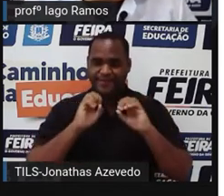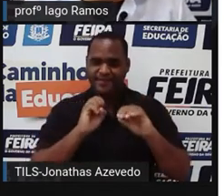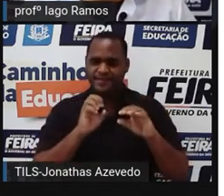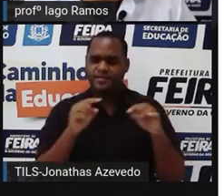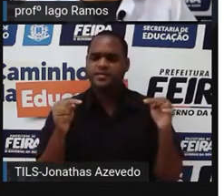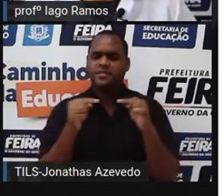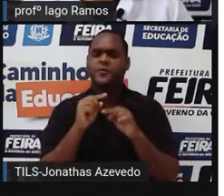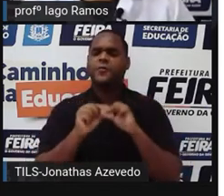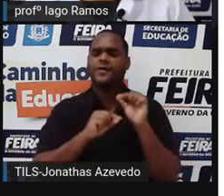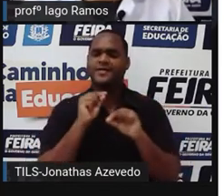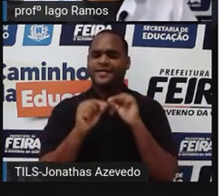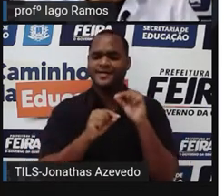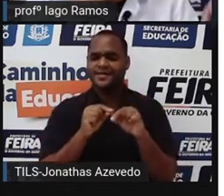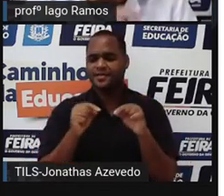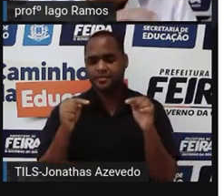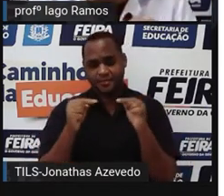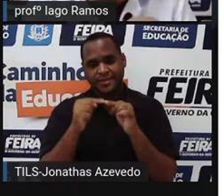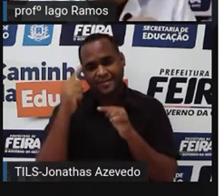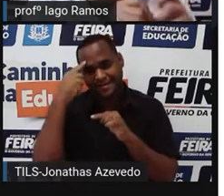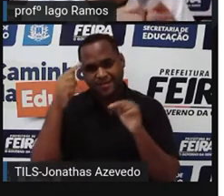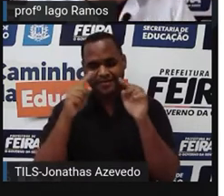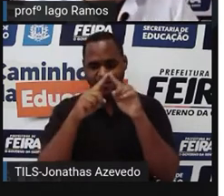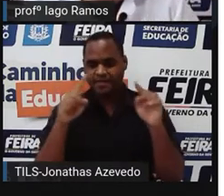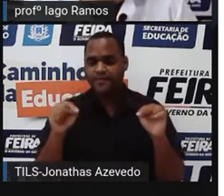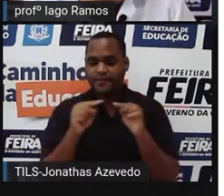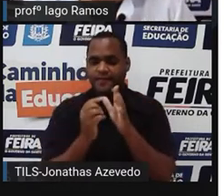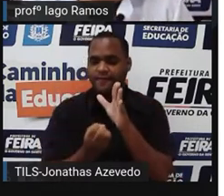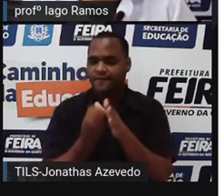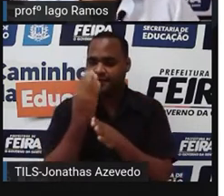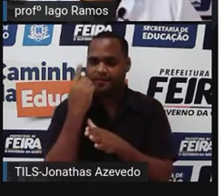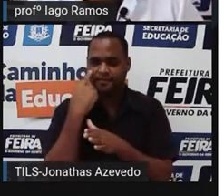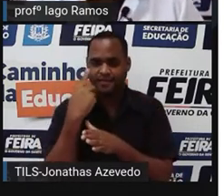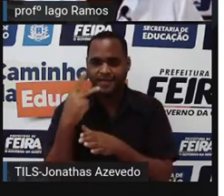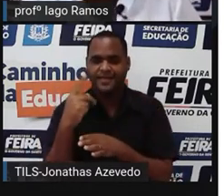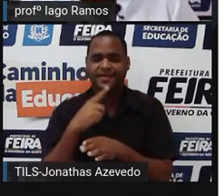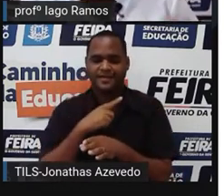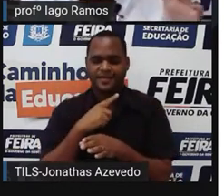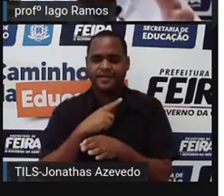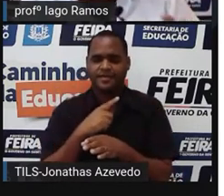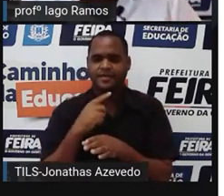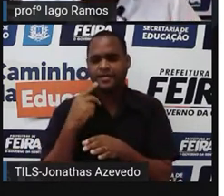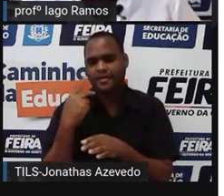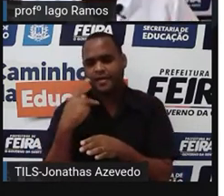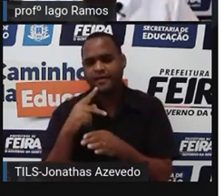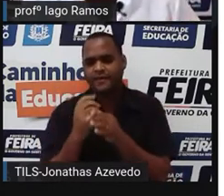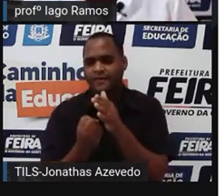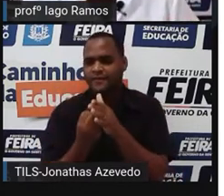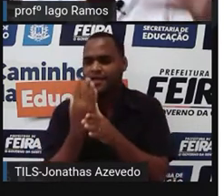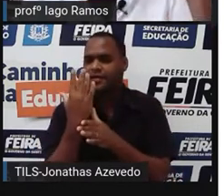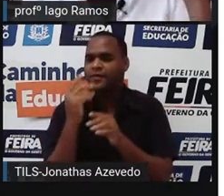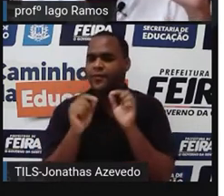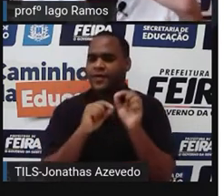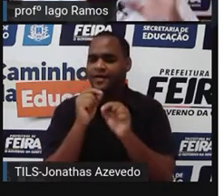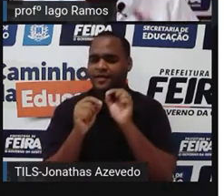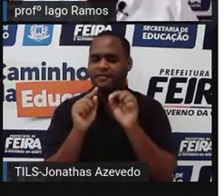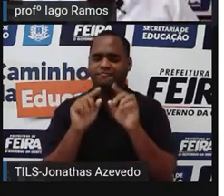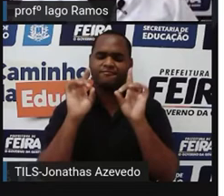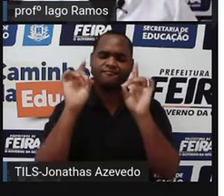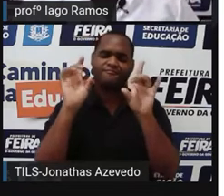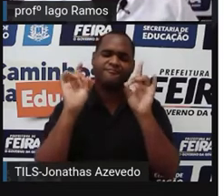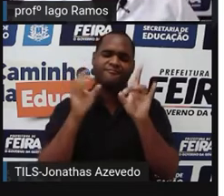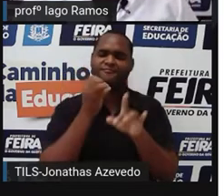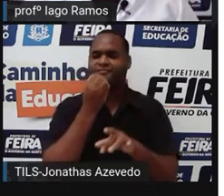tem a ver, na verdade, com o triângulo que apareceu naquela figura, né? E esse triângulo que apareceu ali, ele é todo especial,